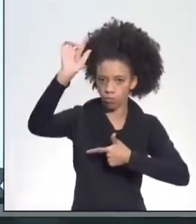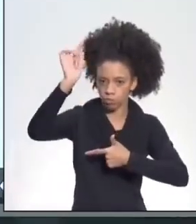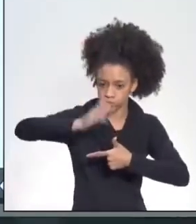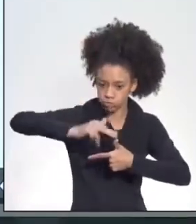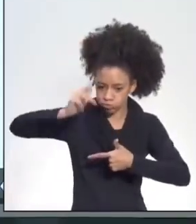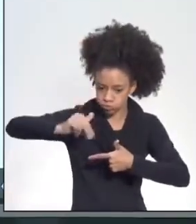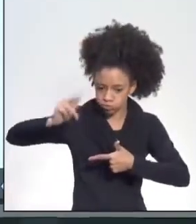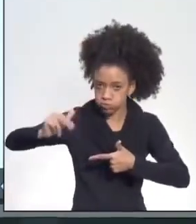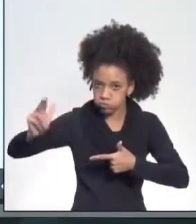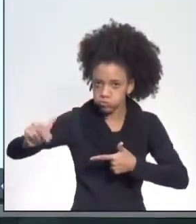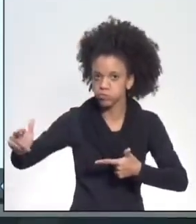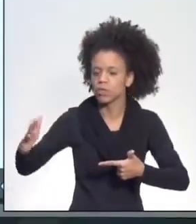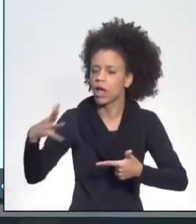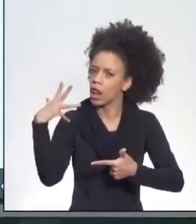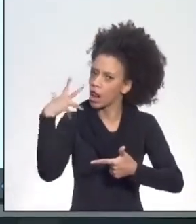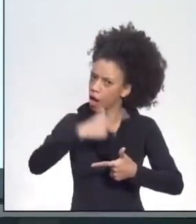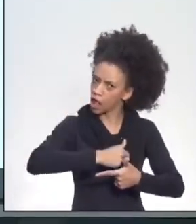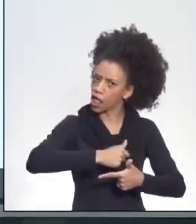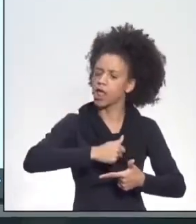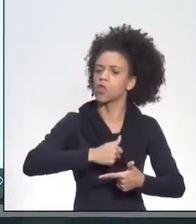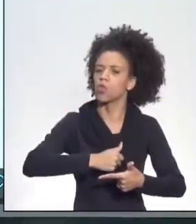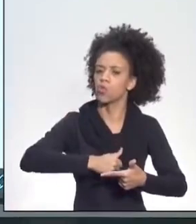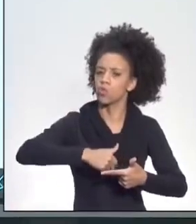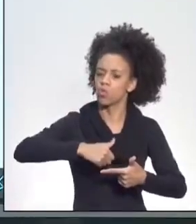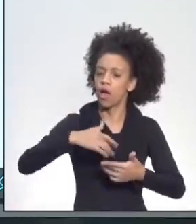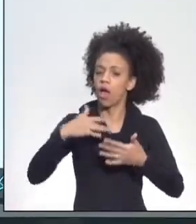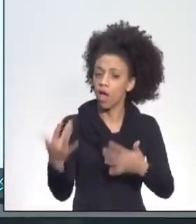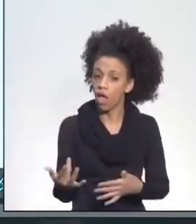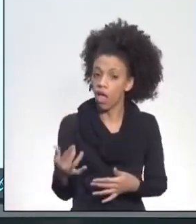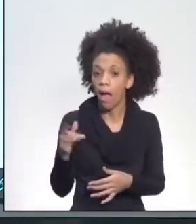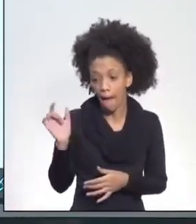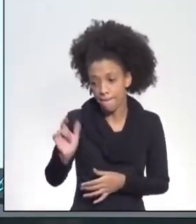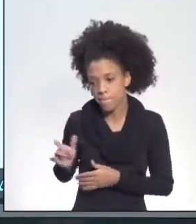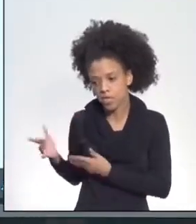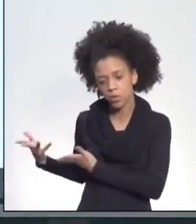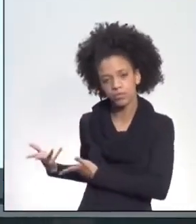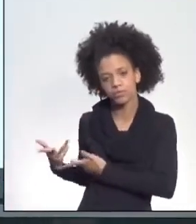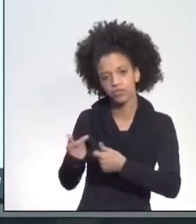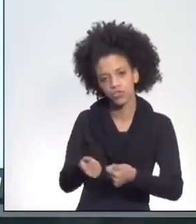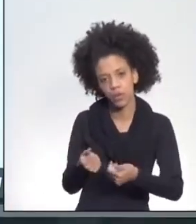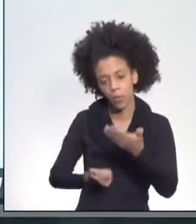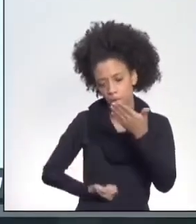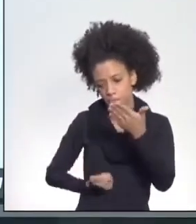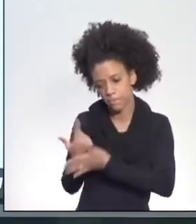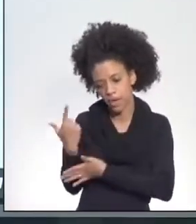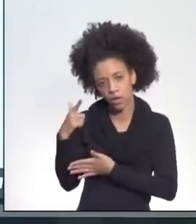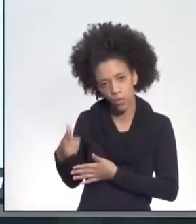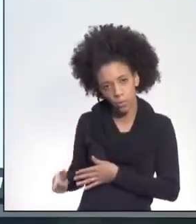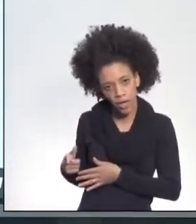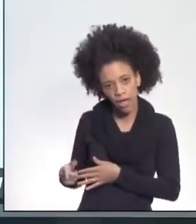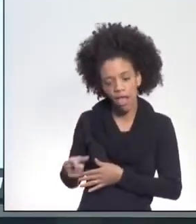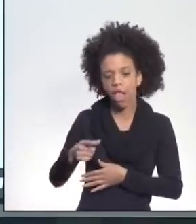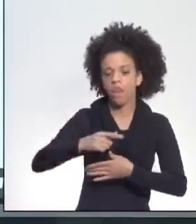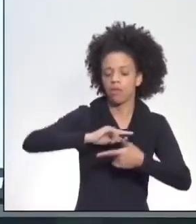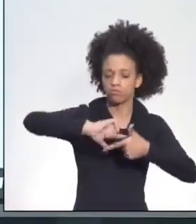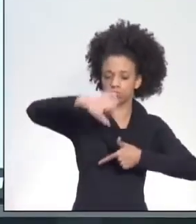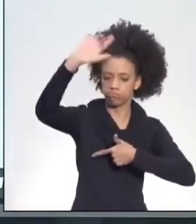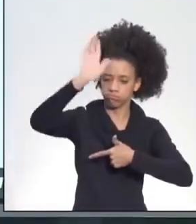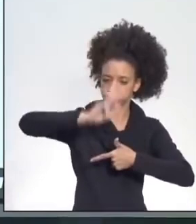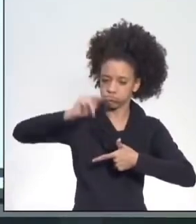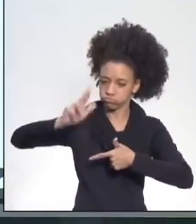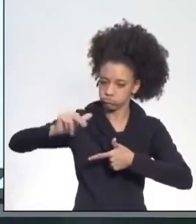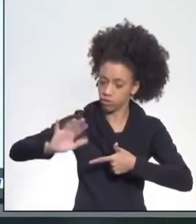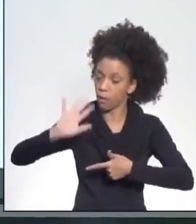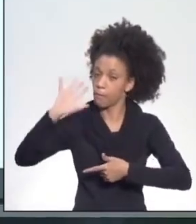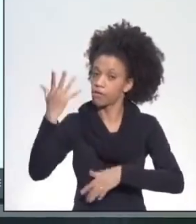escolas de vocês, lindamente grafitados, né? Aquela pessoa, ela foi contratada. Ela foi chamada, convidada a realizar aquele